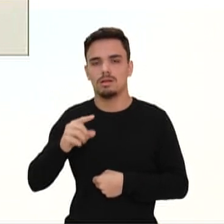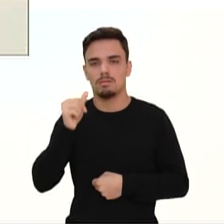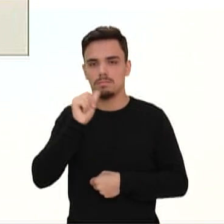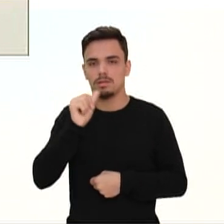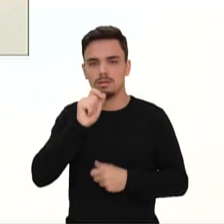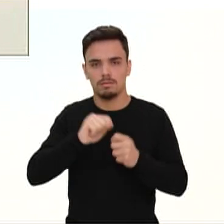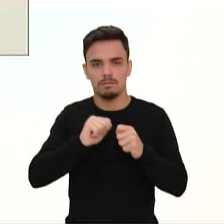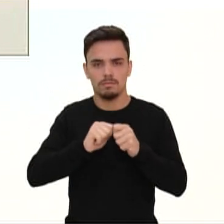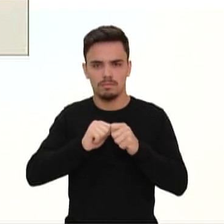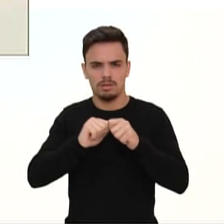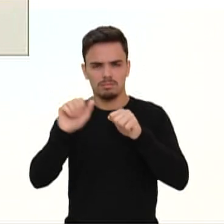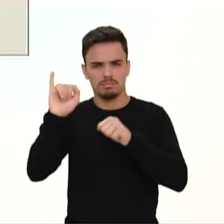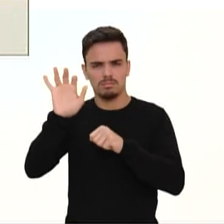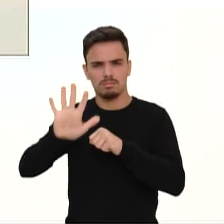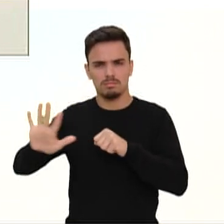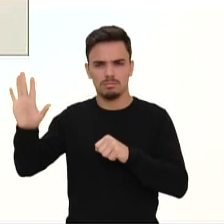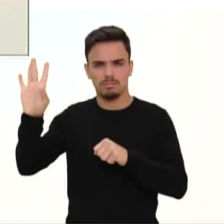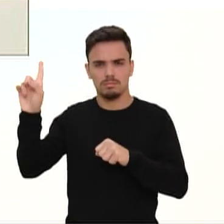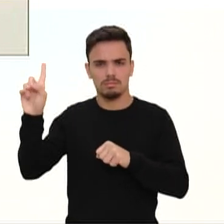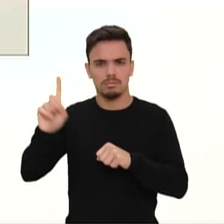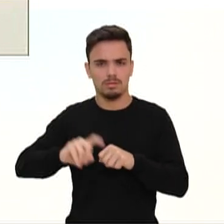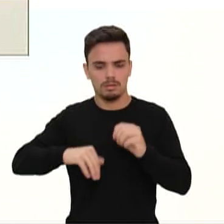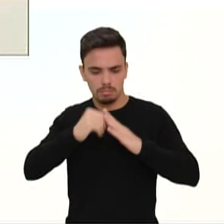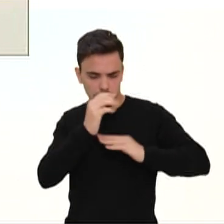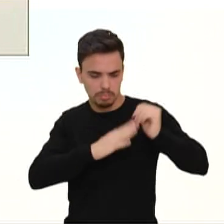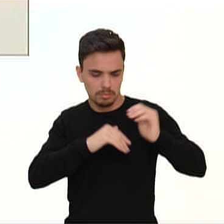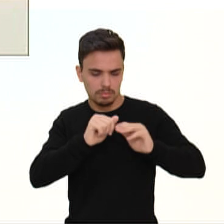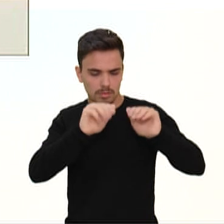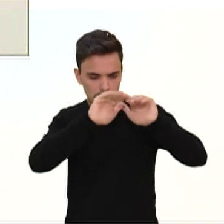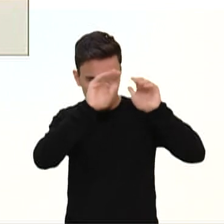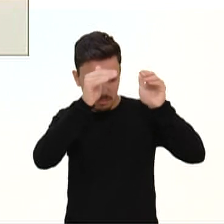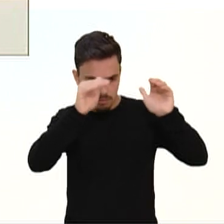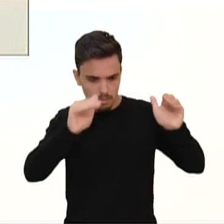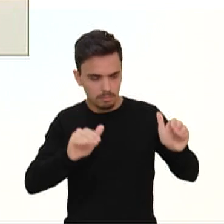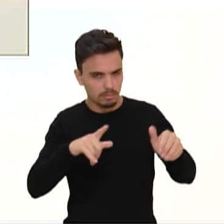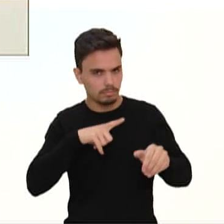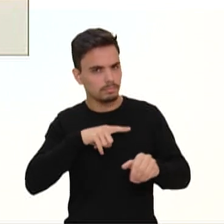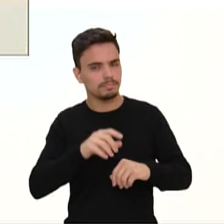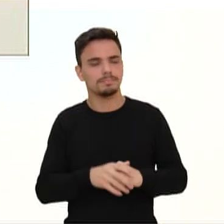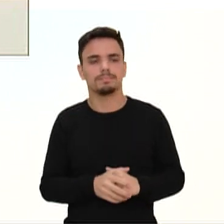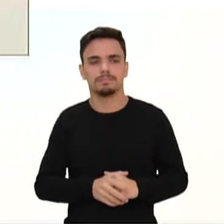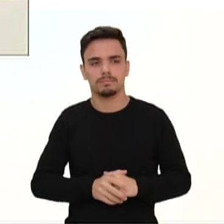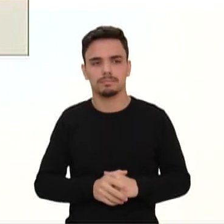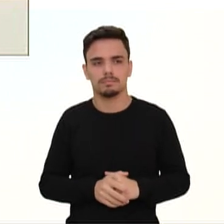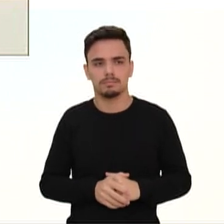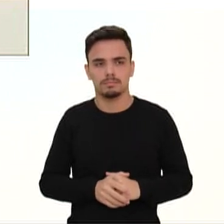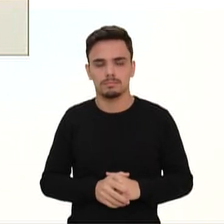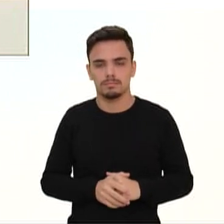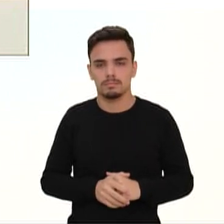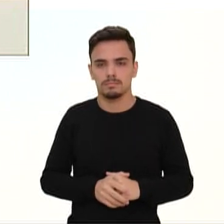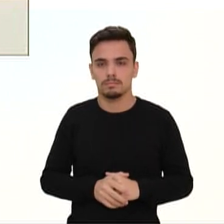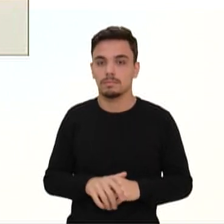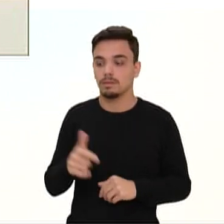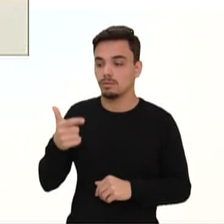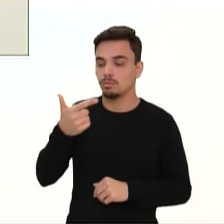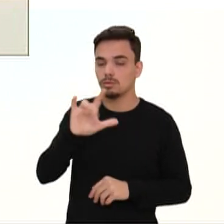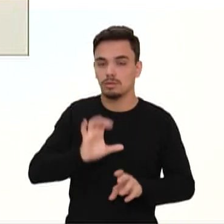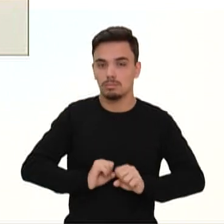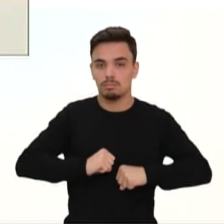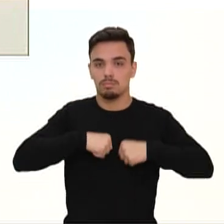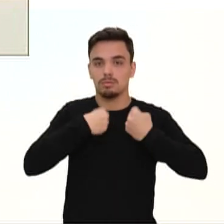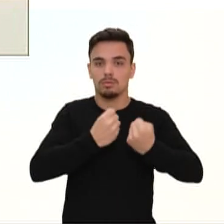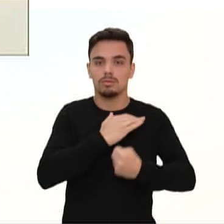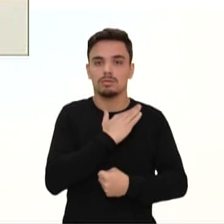faz ali na imagem, né? Ela está construindo um castelo. Aí o impulso de morte, que é o